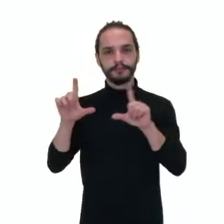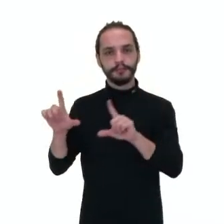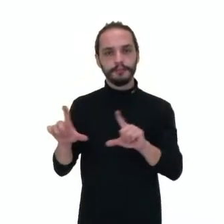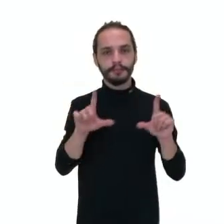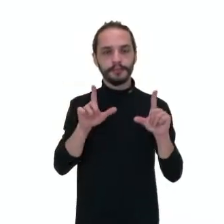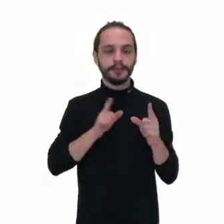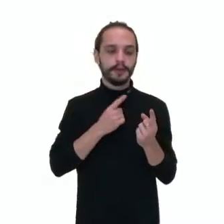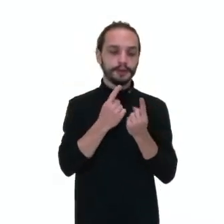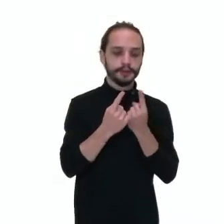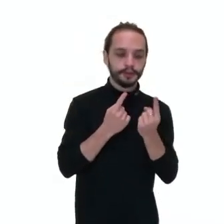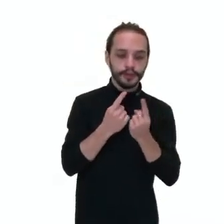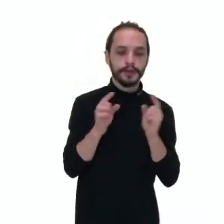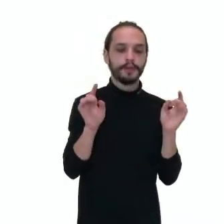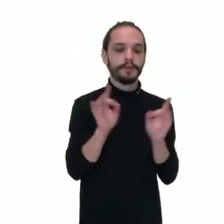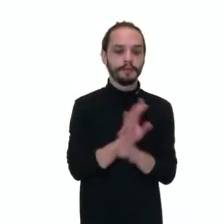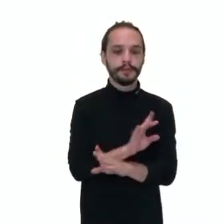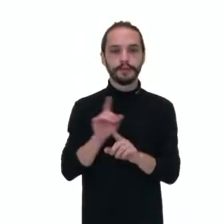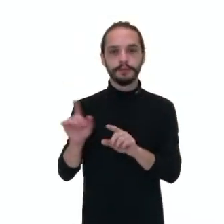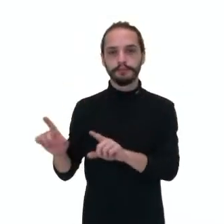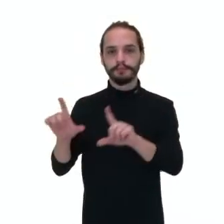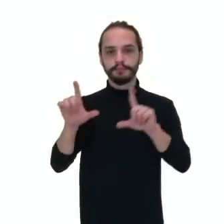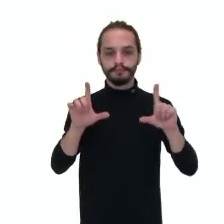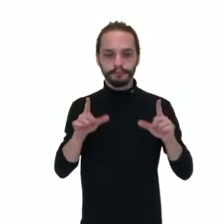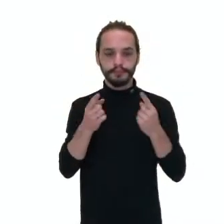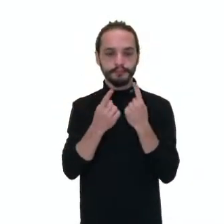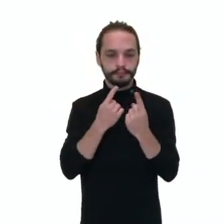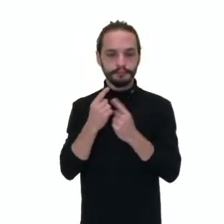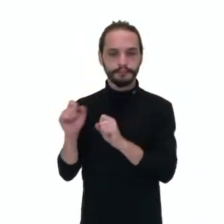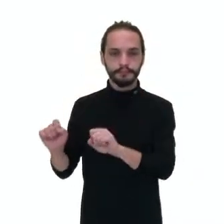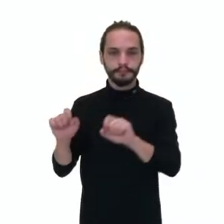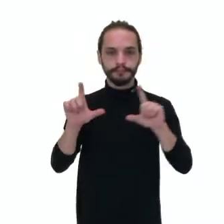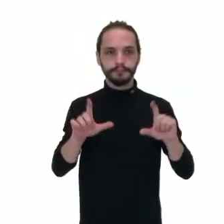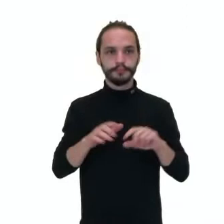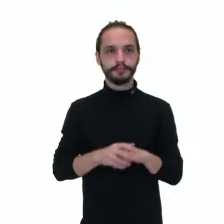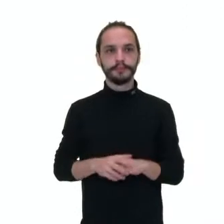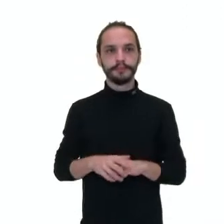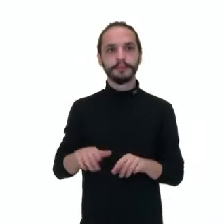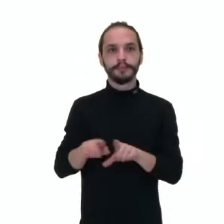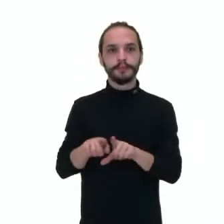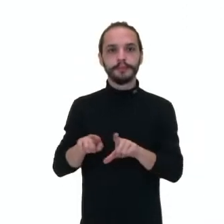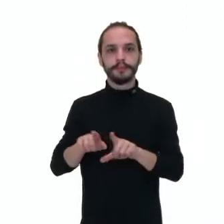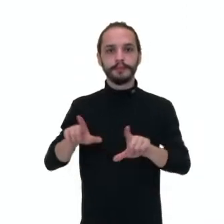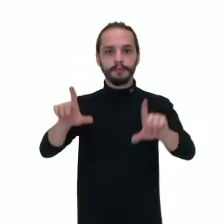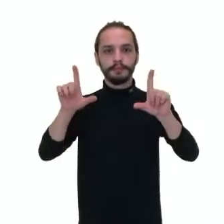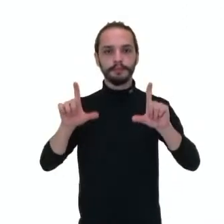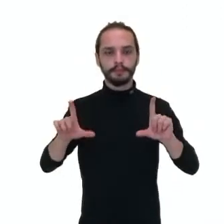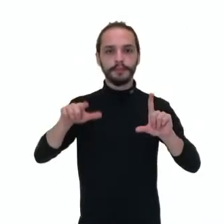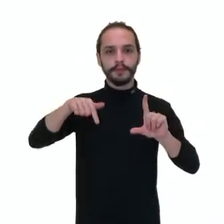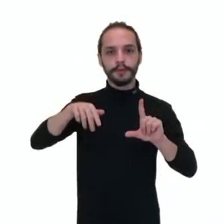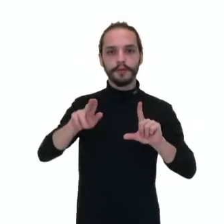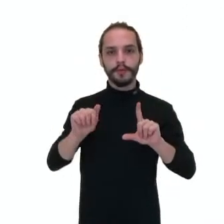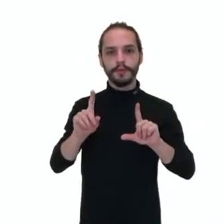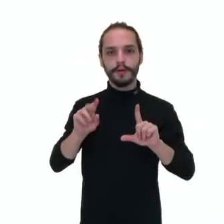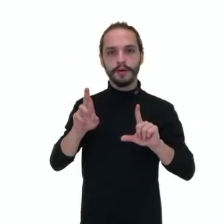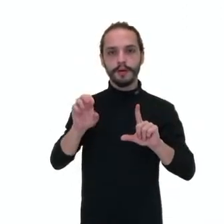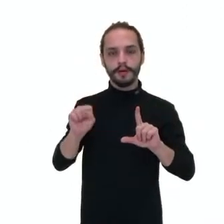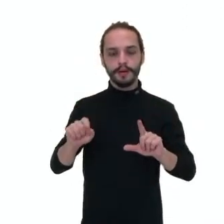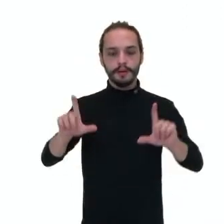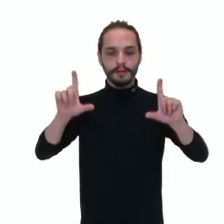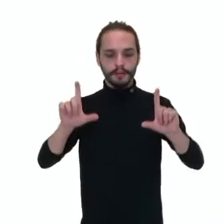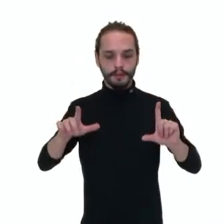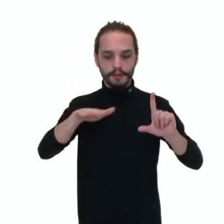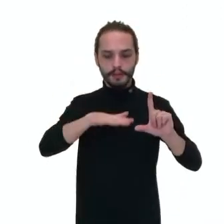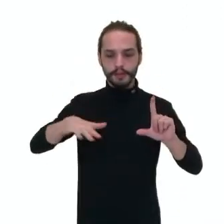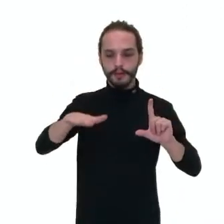um diálogo, termina aquele diálogo, vai para um próximo diálogo. Nós temos os quadros. O que é o quadro? É a mudança de cenário. Eu estou atuando nesse ambiente, eu vou para um